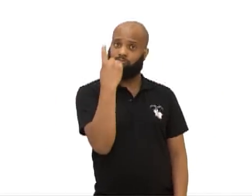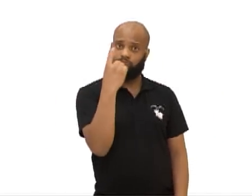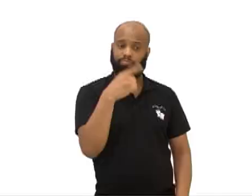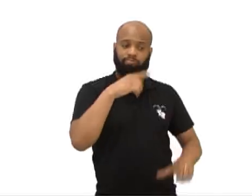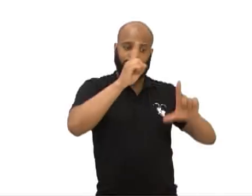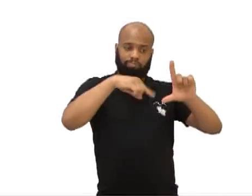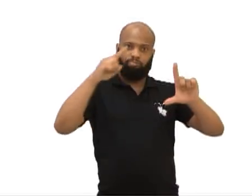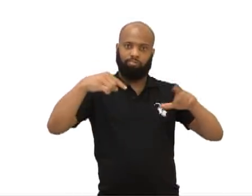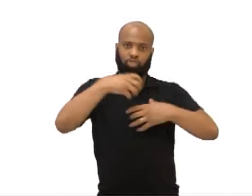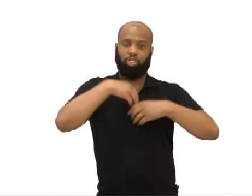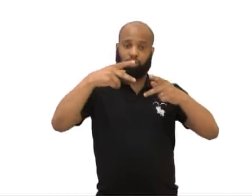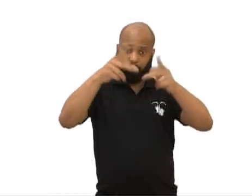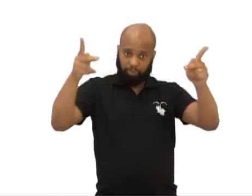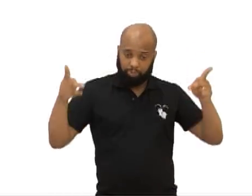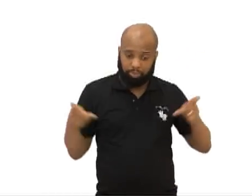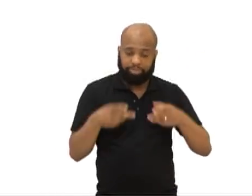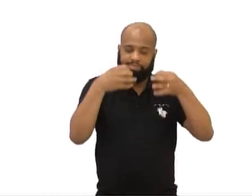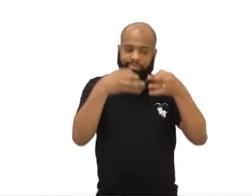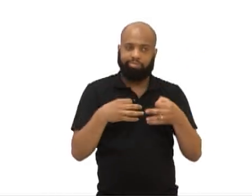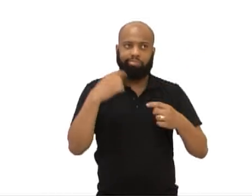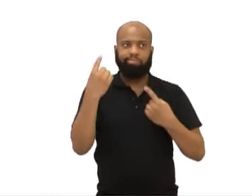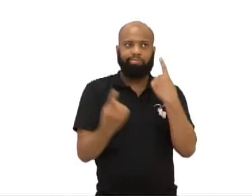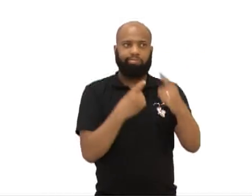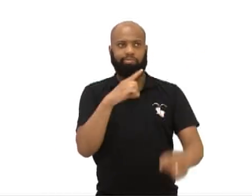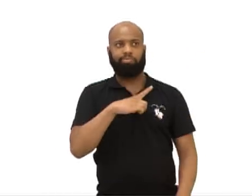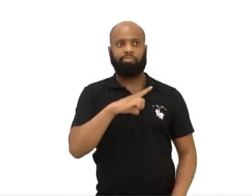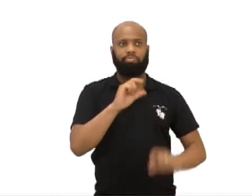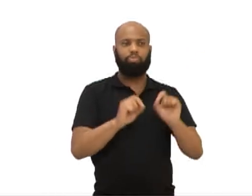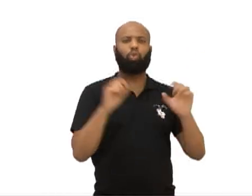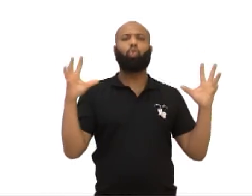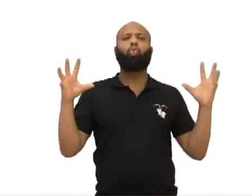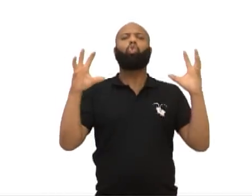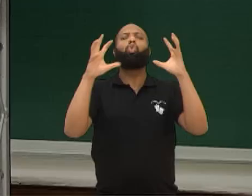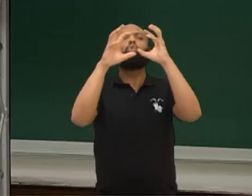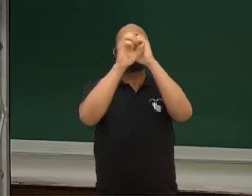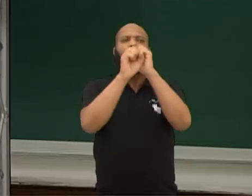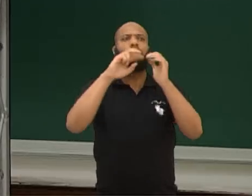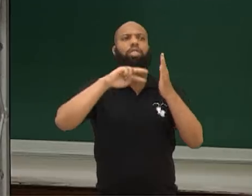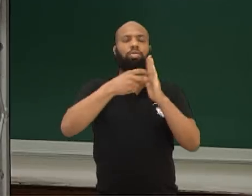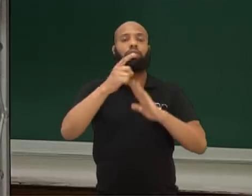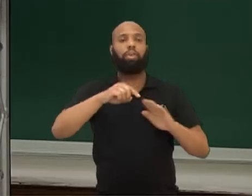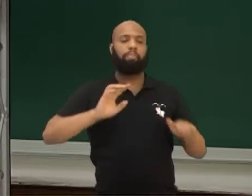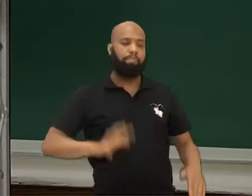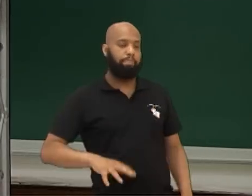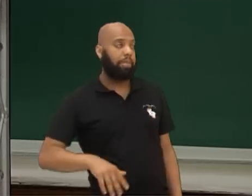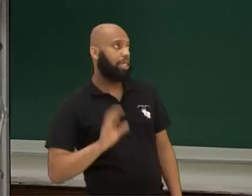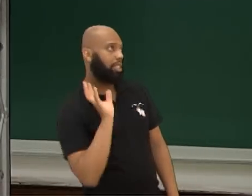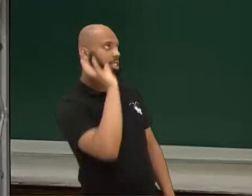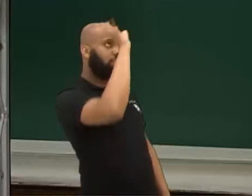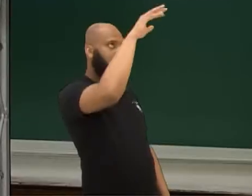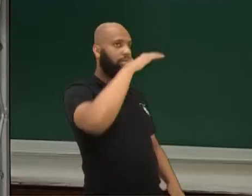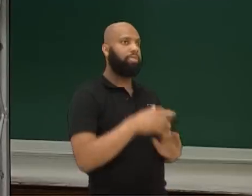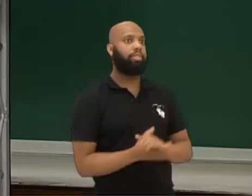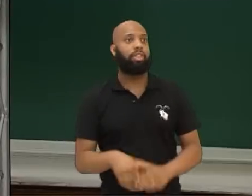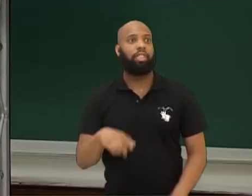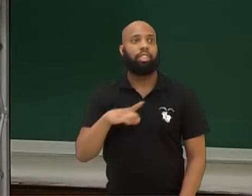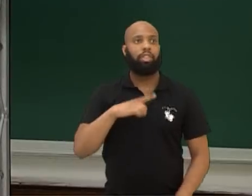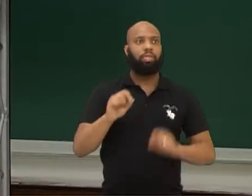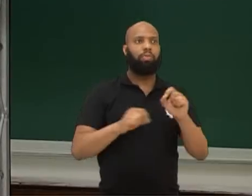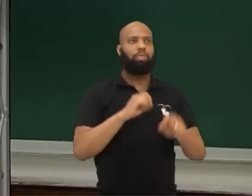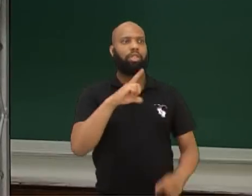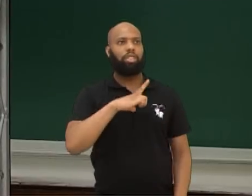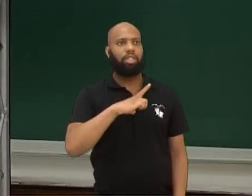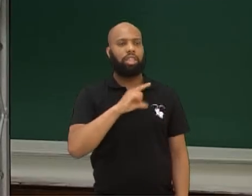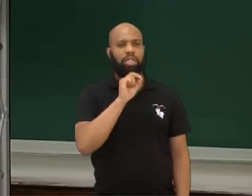está correto. Qual é a legenda? Esse que está mais escuro é o basquete. Esse aqui que está